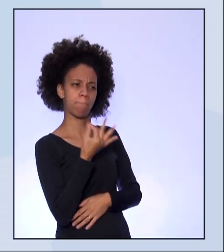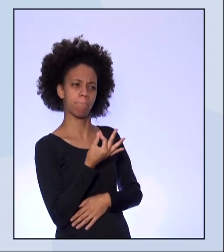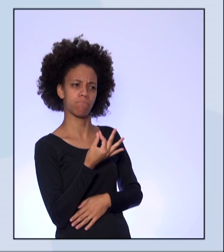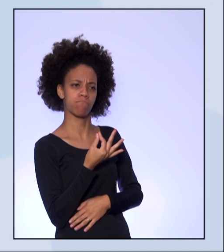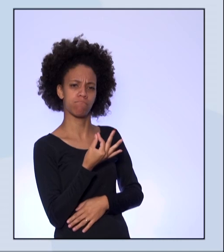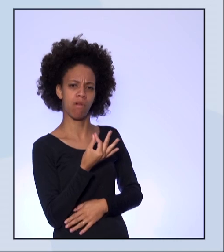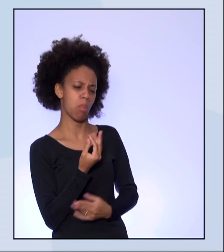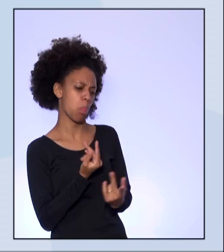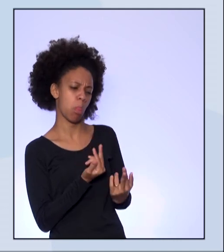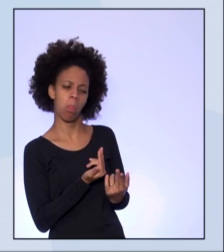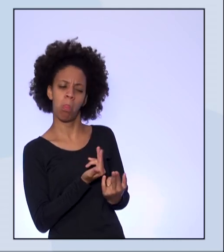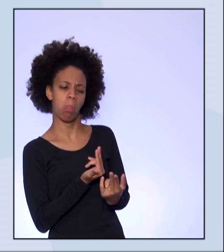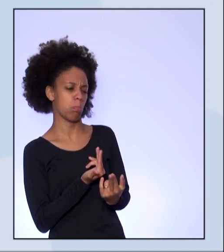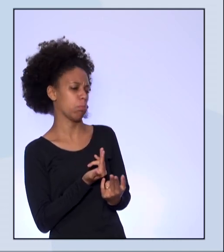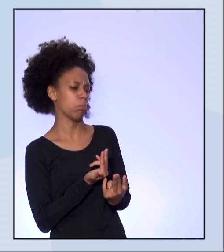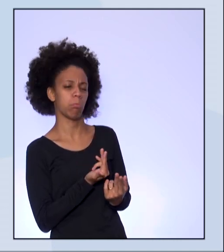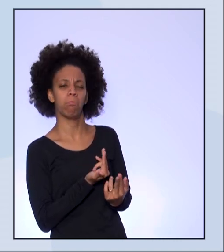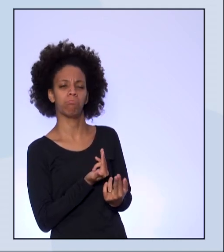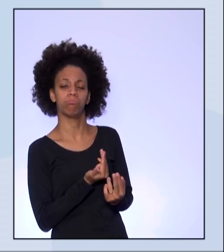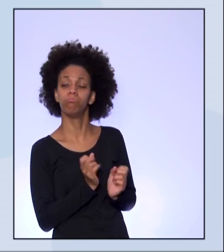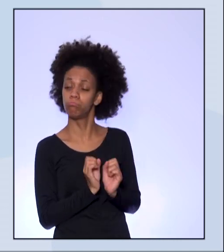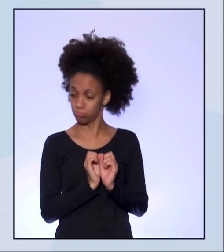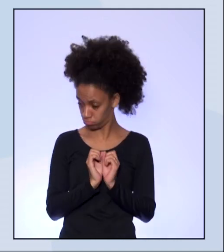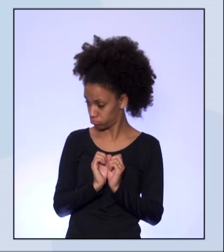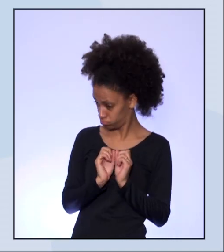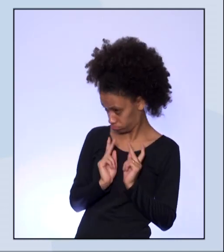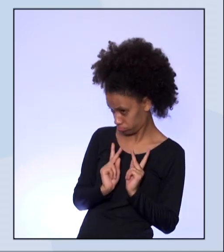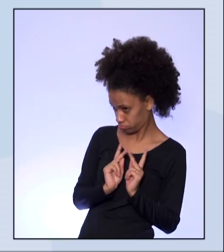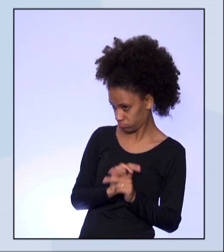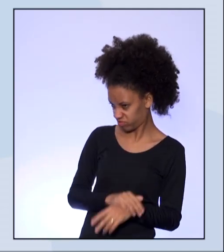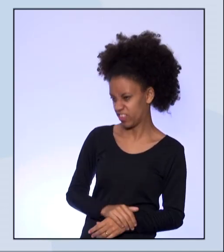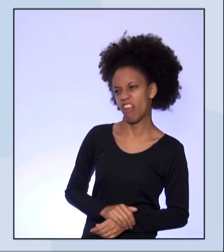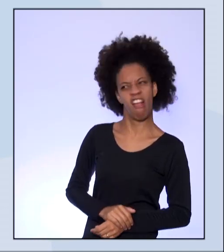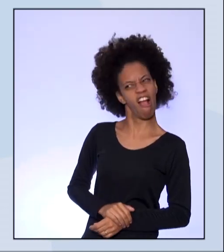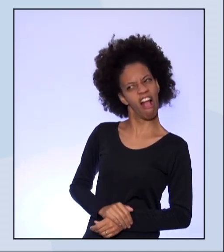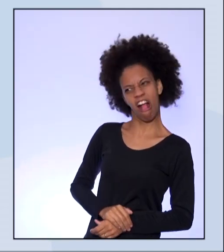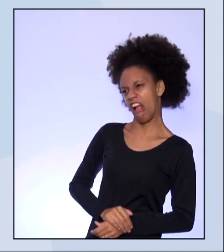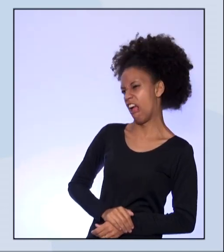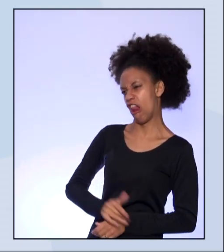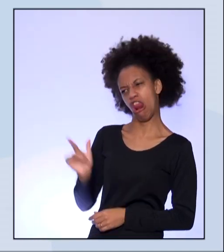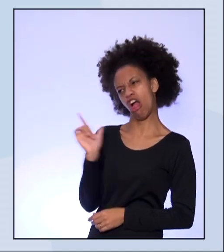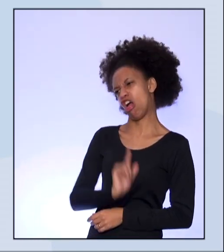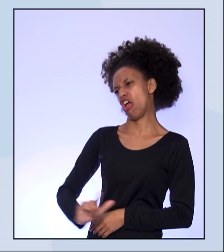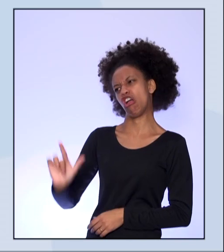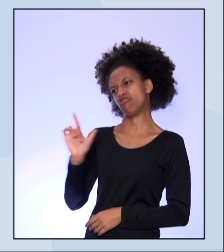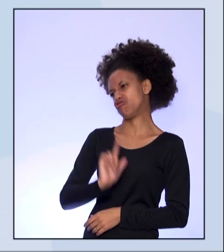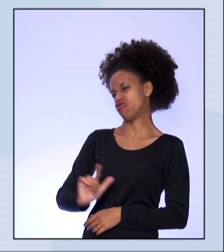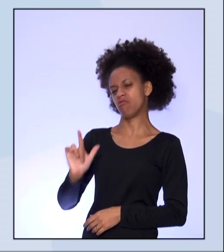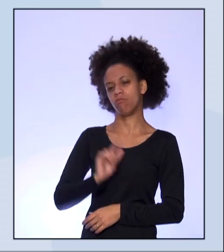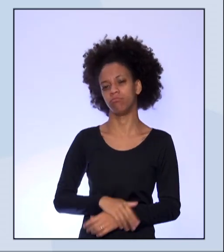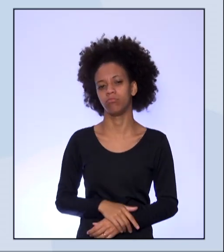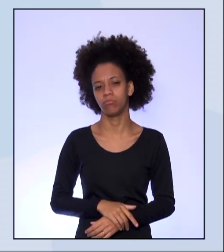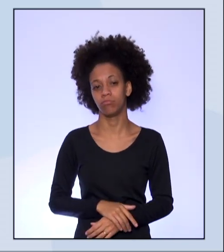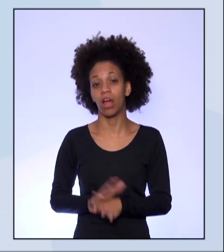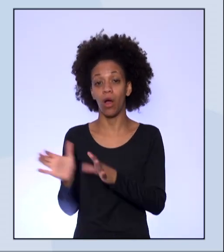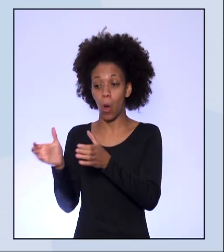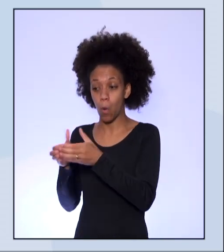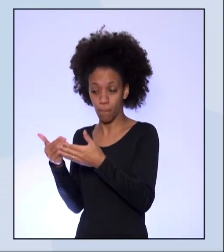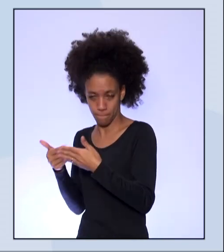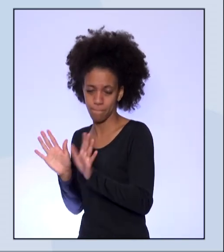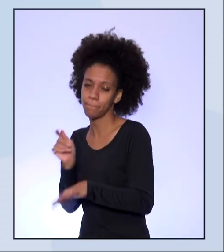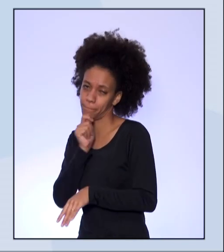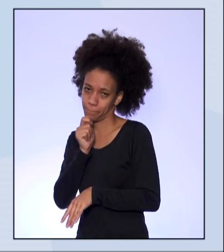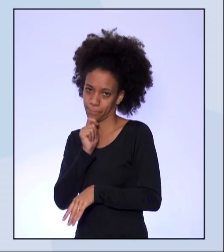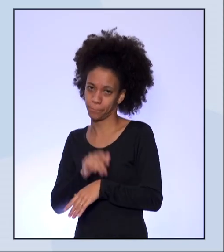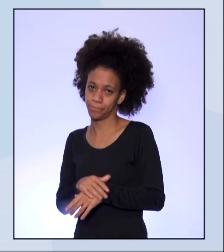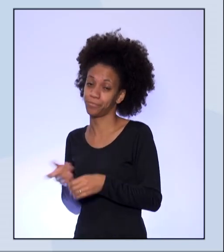a mesma que a tua. Tudo bem? E o outro fala, claro. Gente, o chat ainda está aberto. Eu